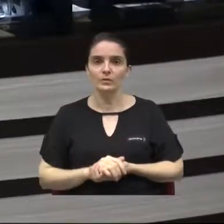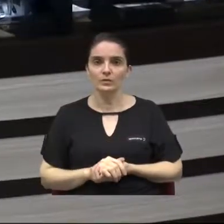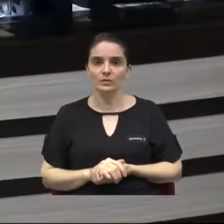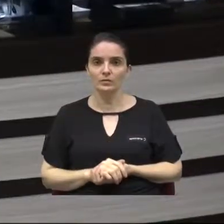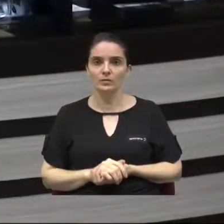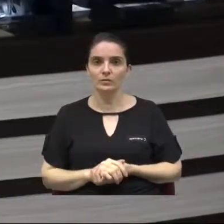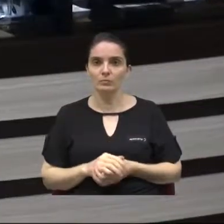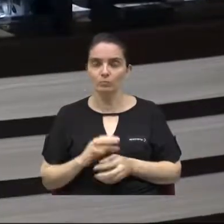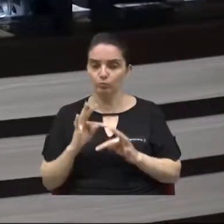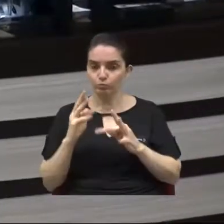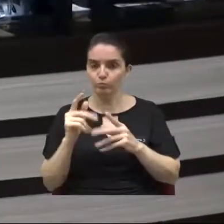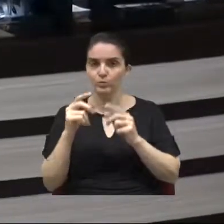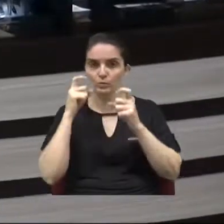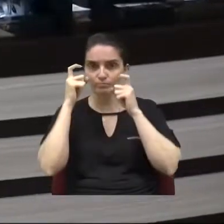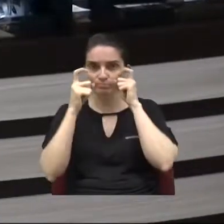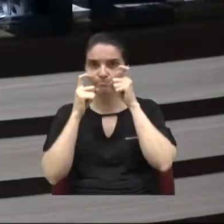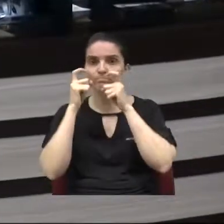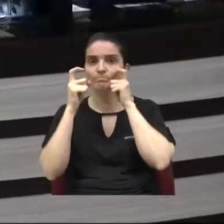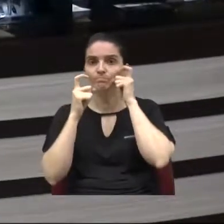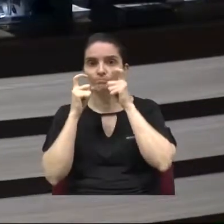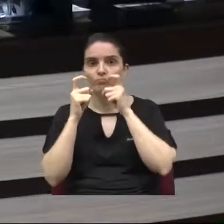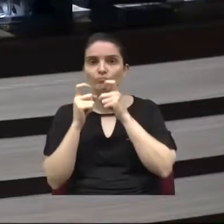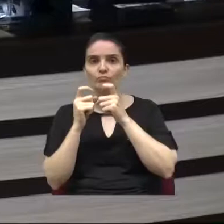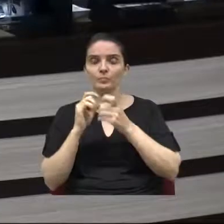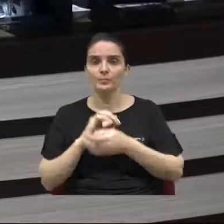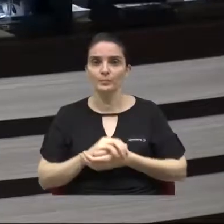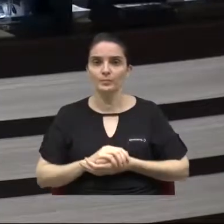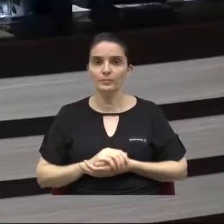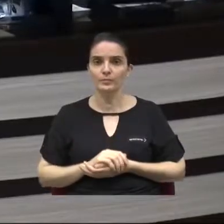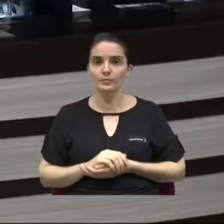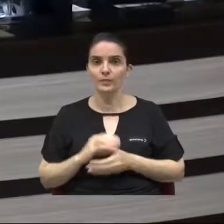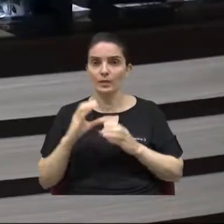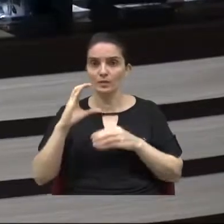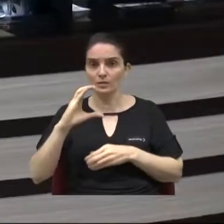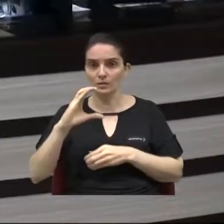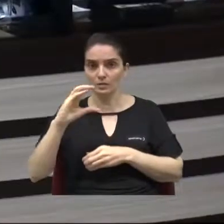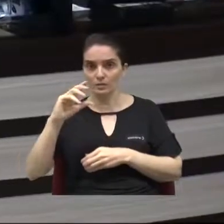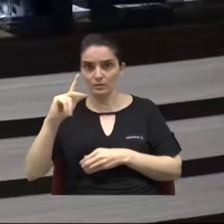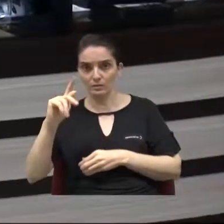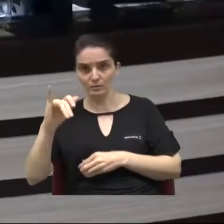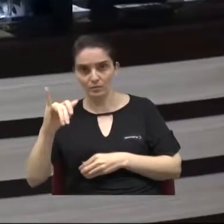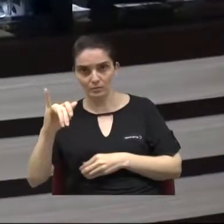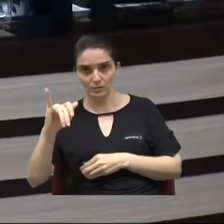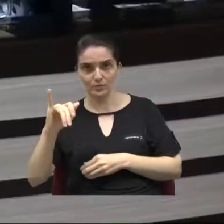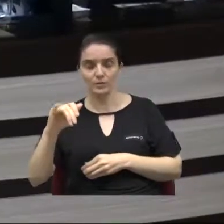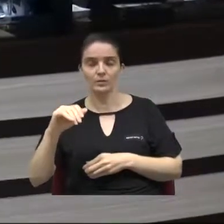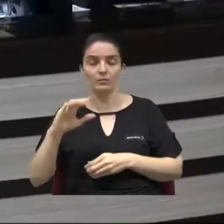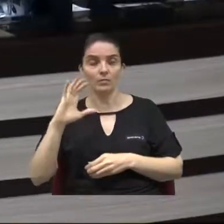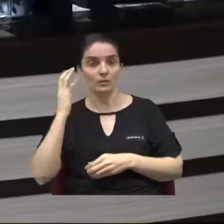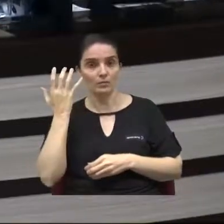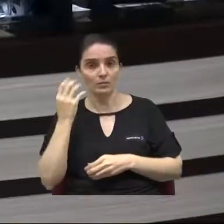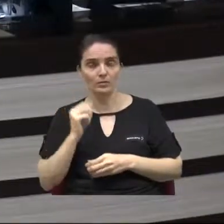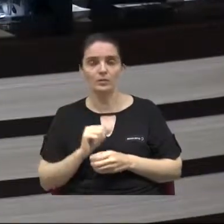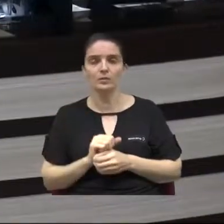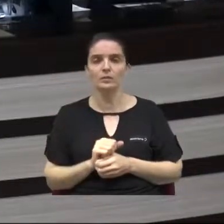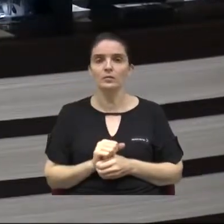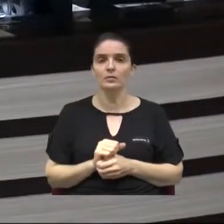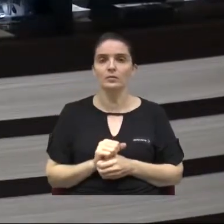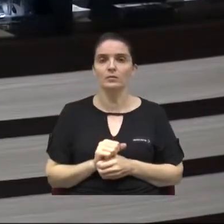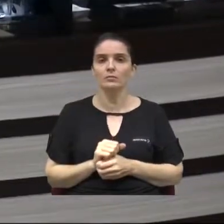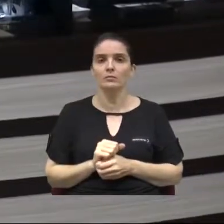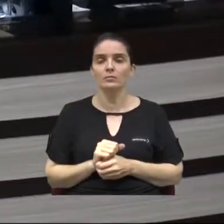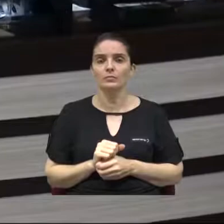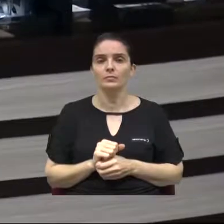que preocupou muito. E dentro desta CPI foi o plano de contingência. O plano de contingência é